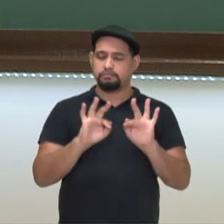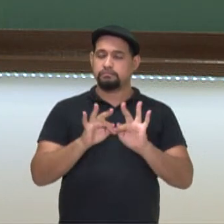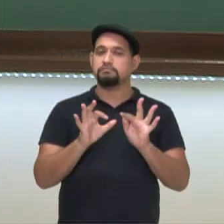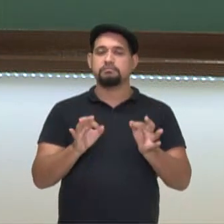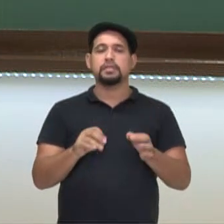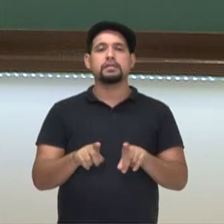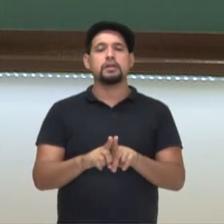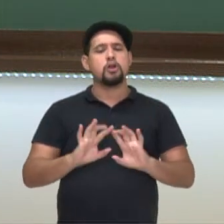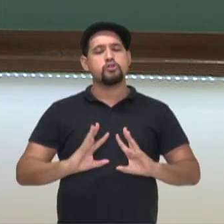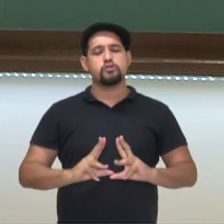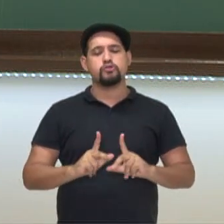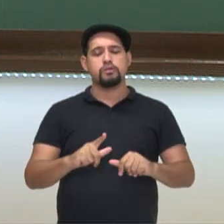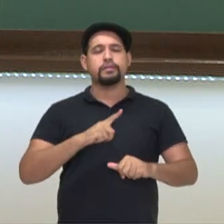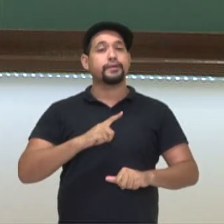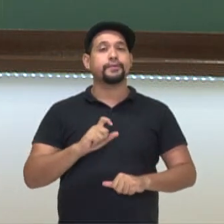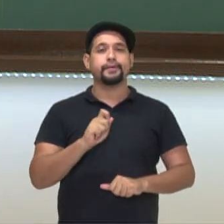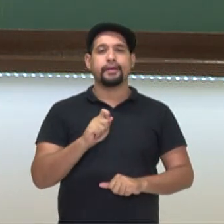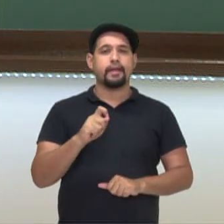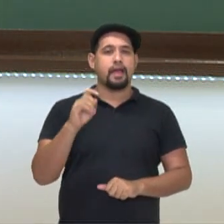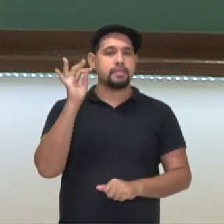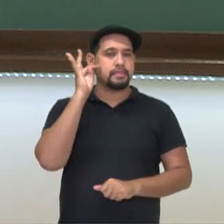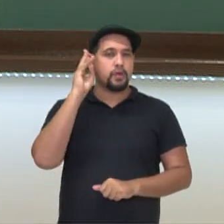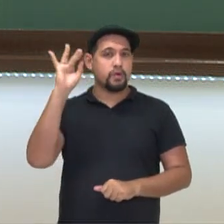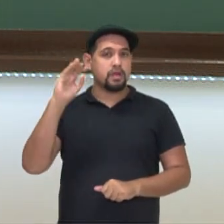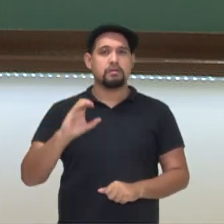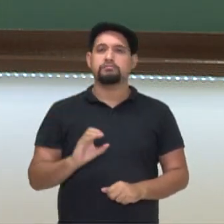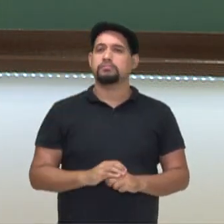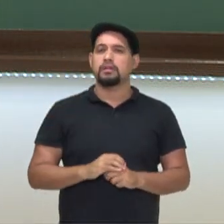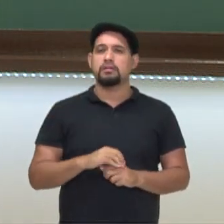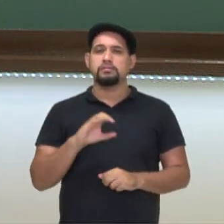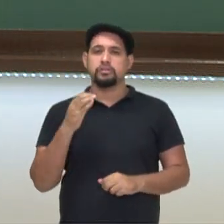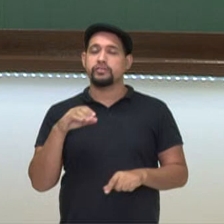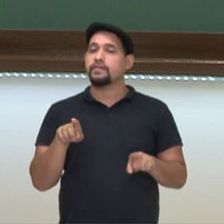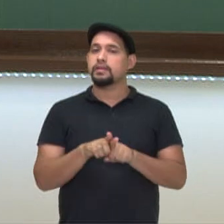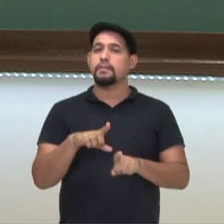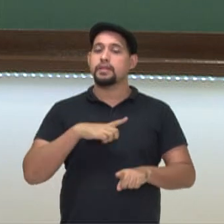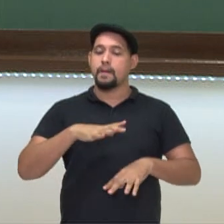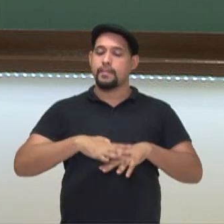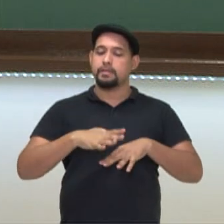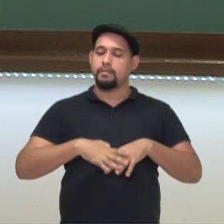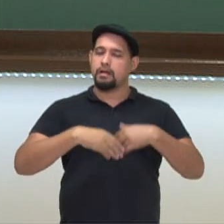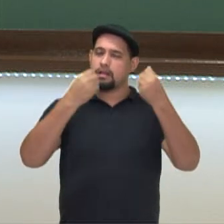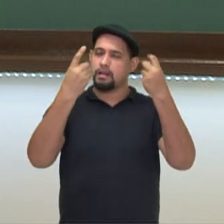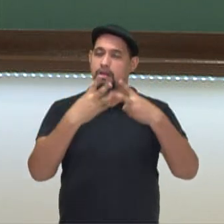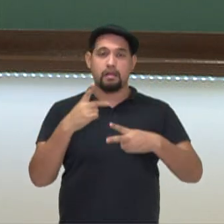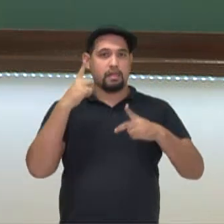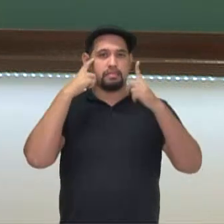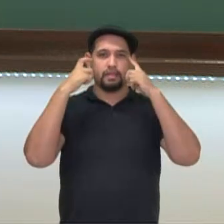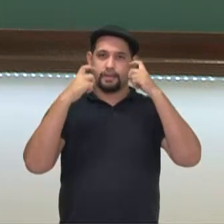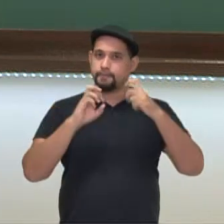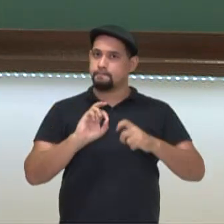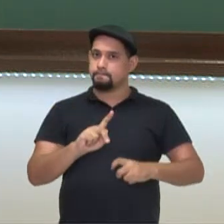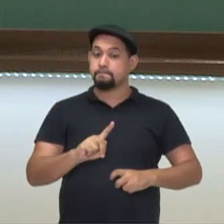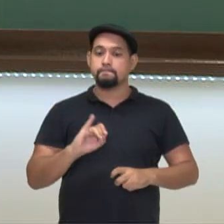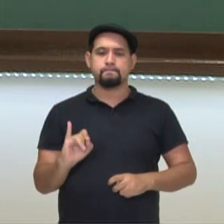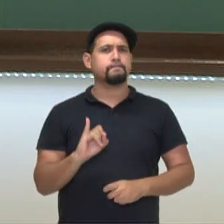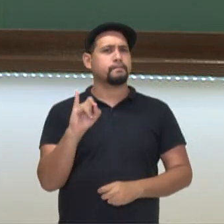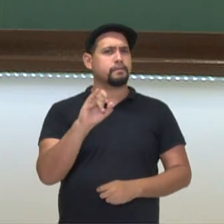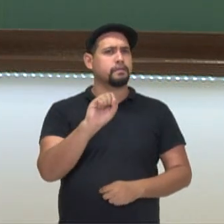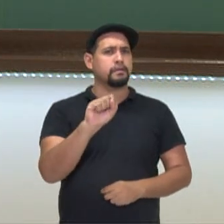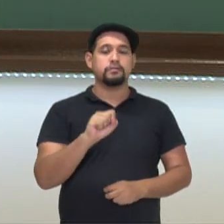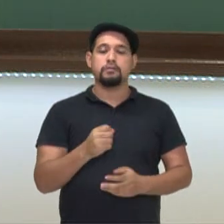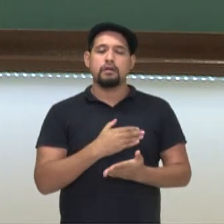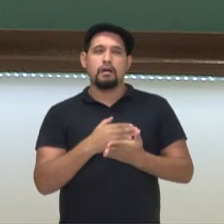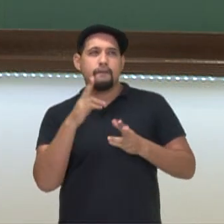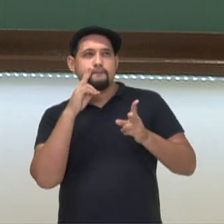Em todos eles você vai ter a teoria científica e você vai ter a parte matemática para explicar as ideias. Então essa parte é muito bacana, você